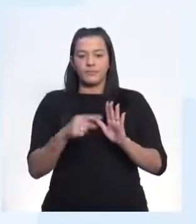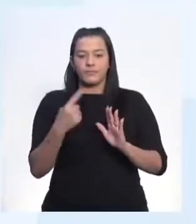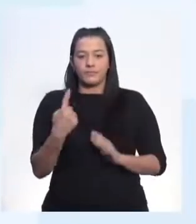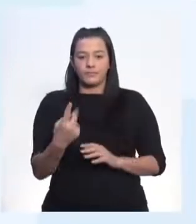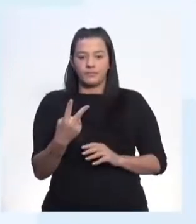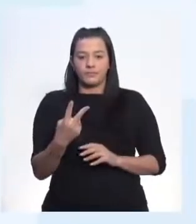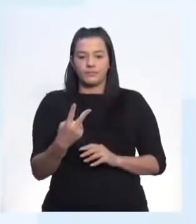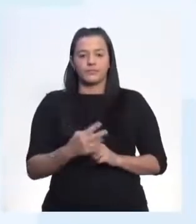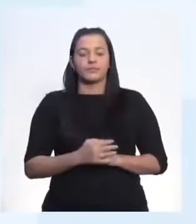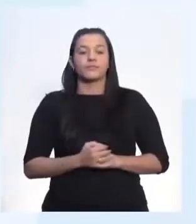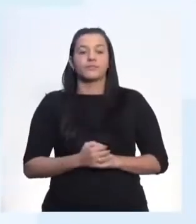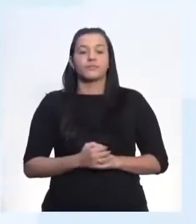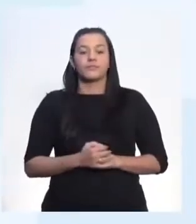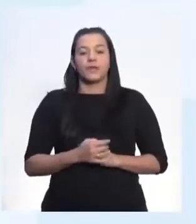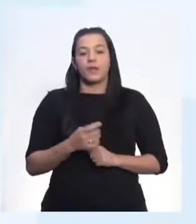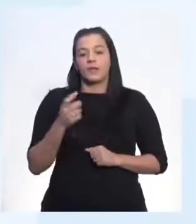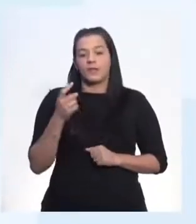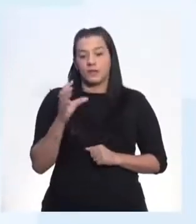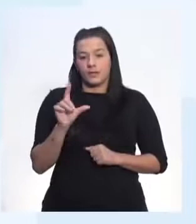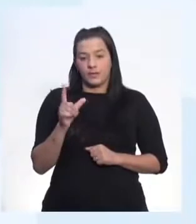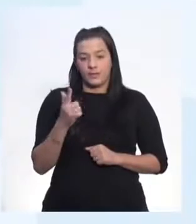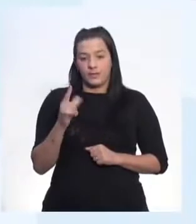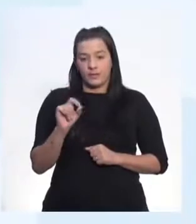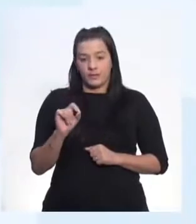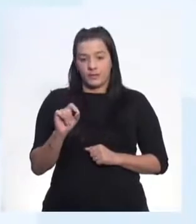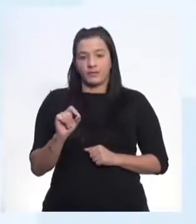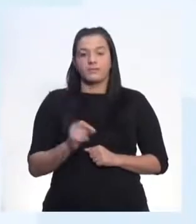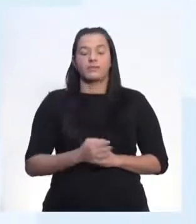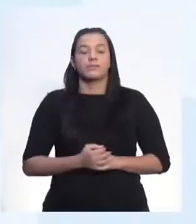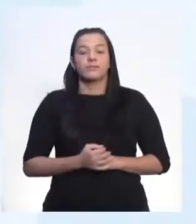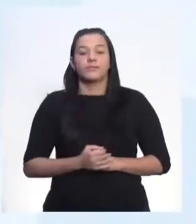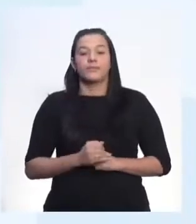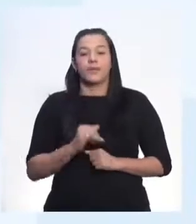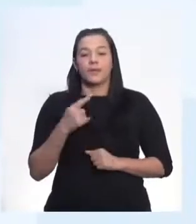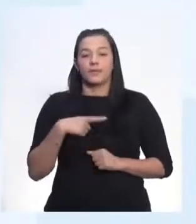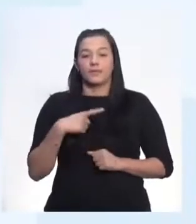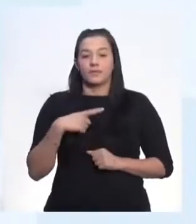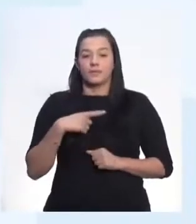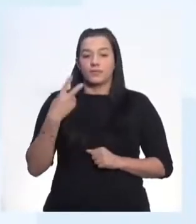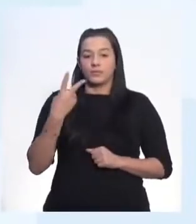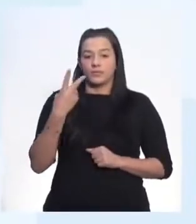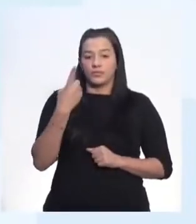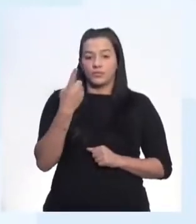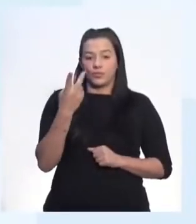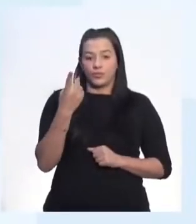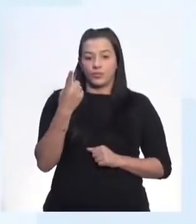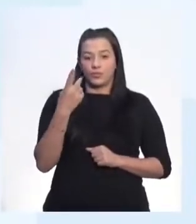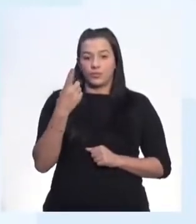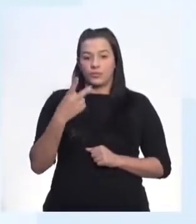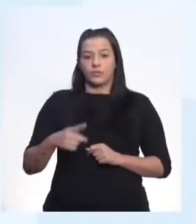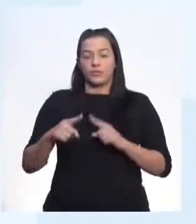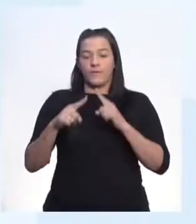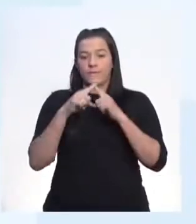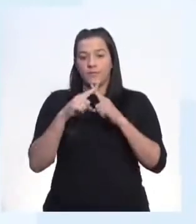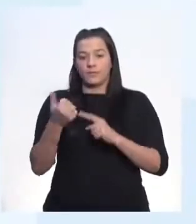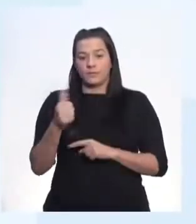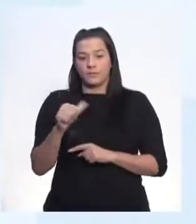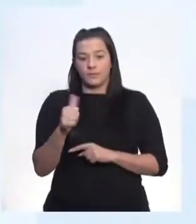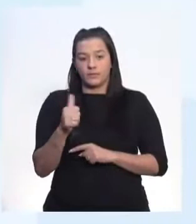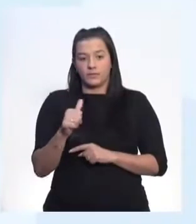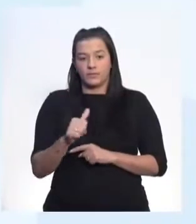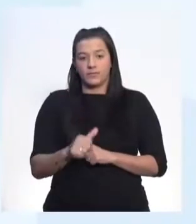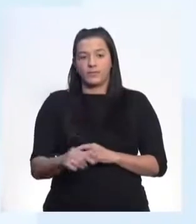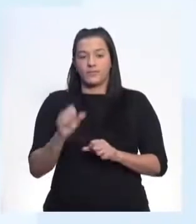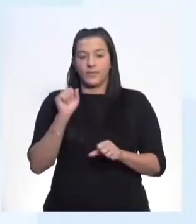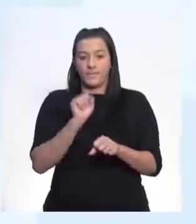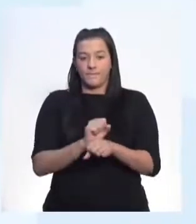bem. 12 menos 2 dá 10. Então, eu vou desenvolver o 12 de cima, vezes 11, e vou